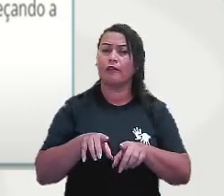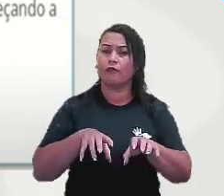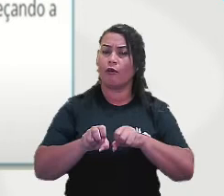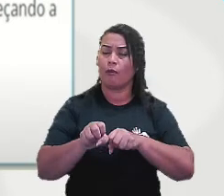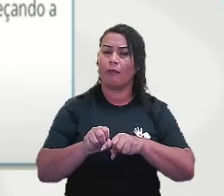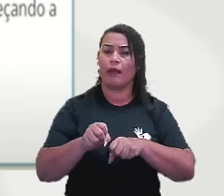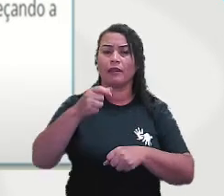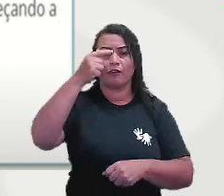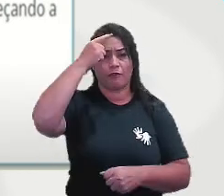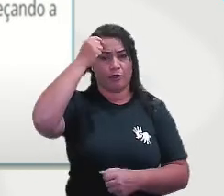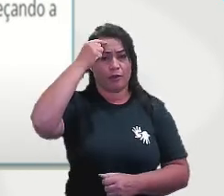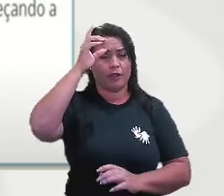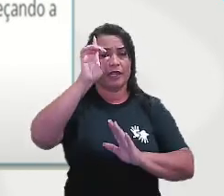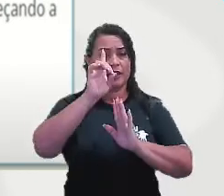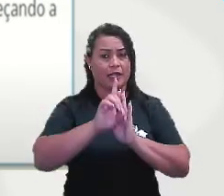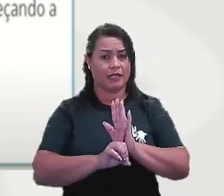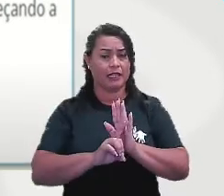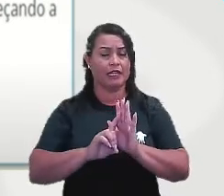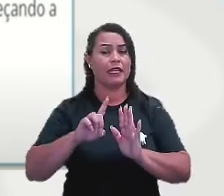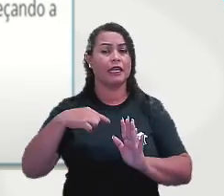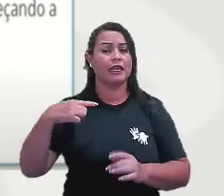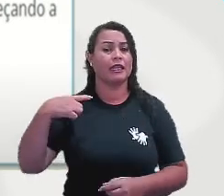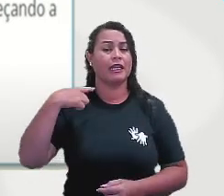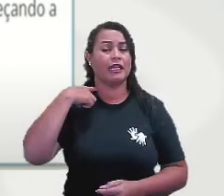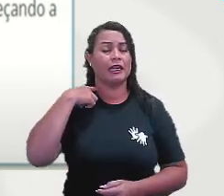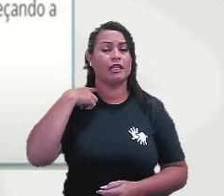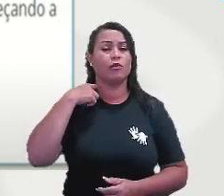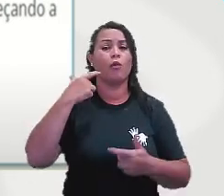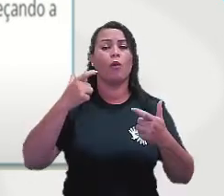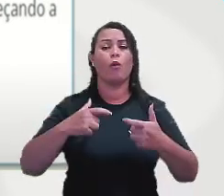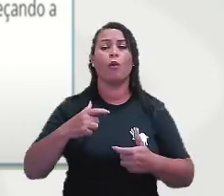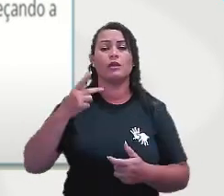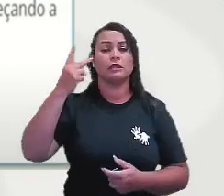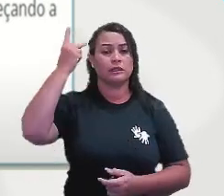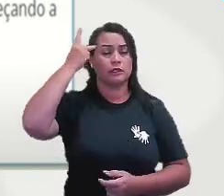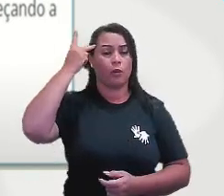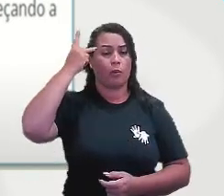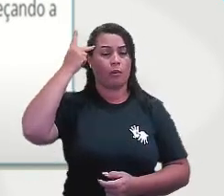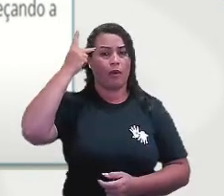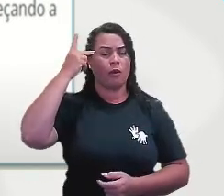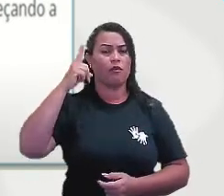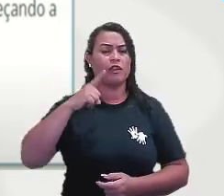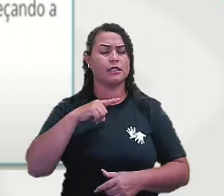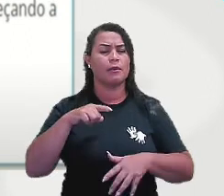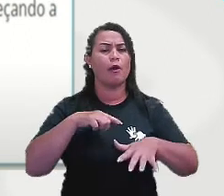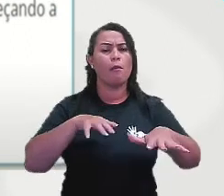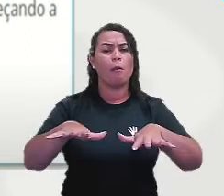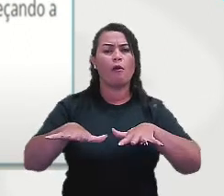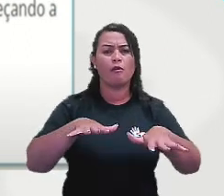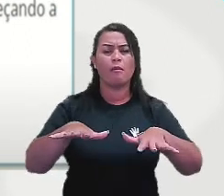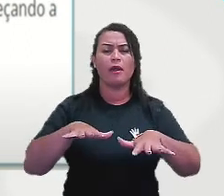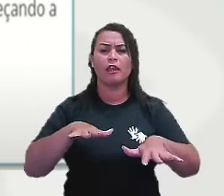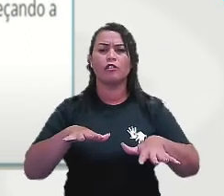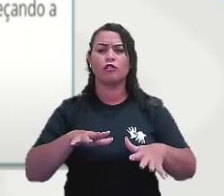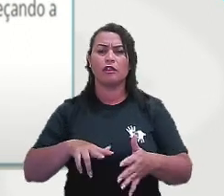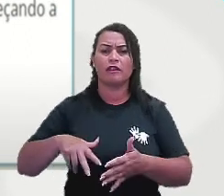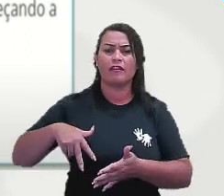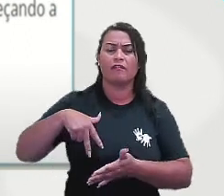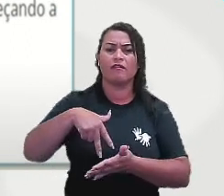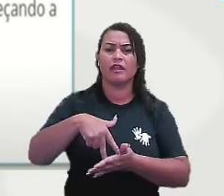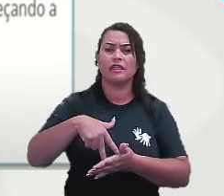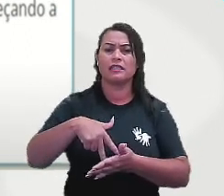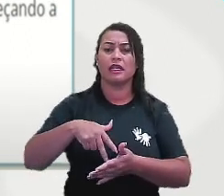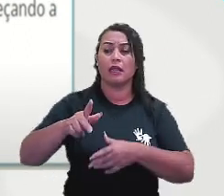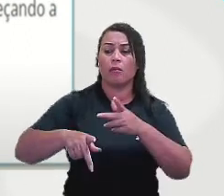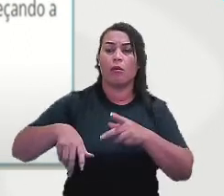Teve grande atuação nos movimentos abolicionistas e republicanos na defesa da mobilização popular para